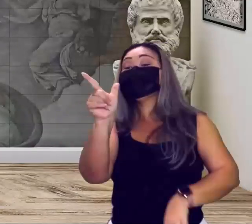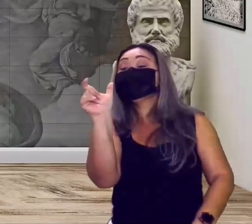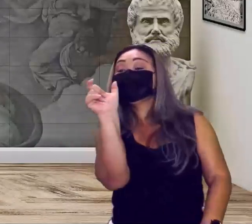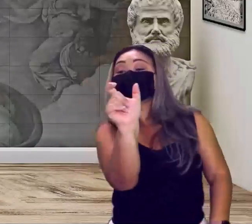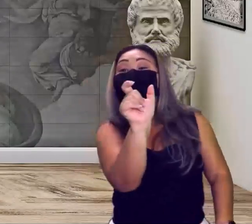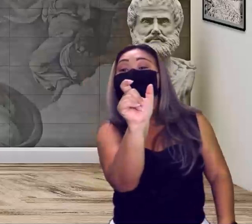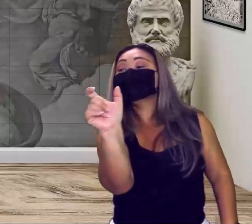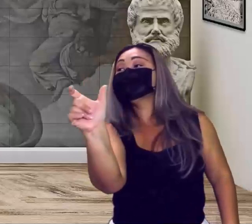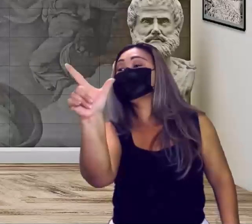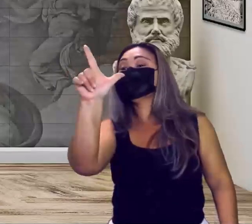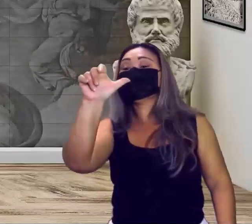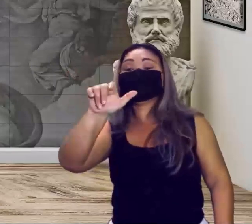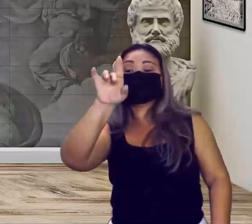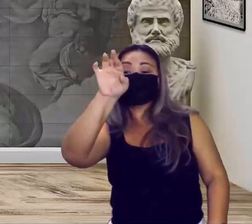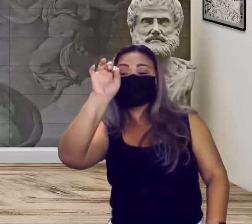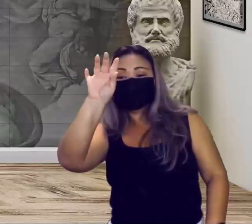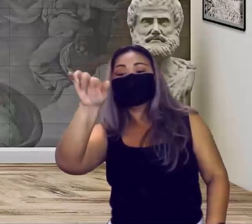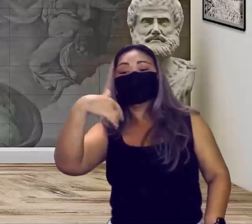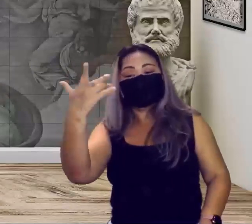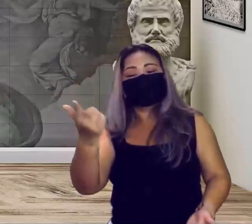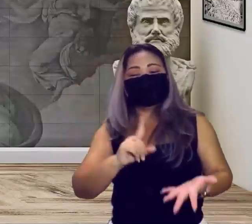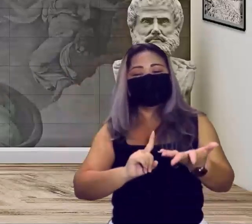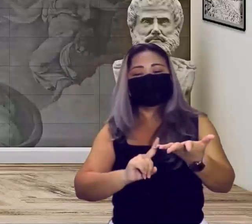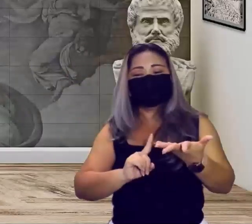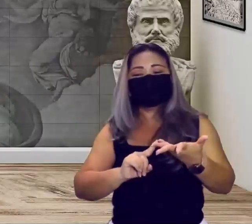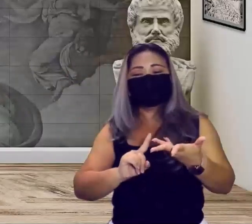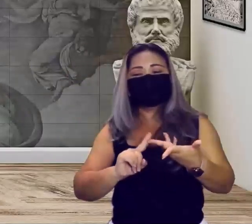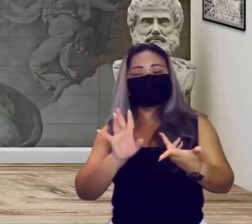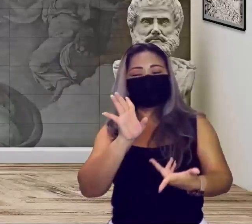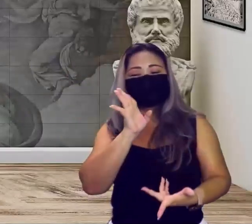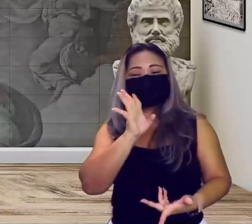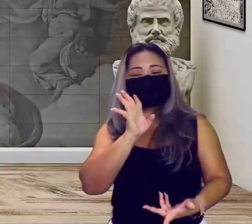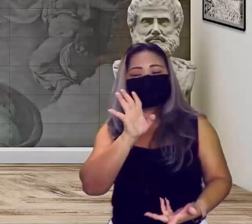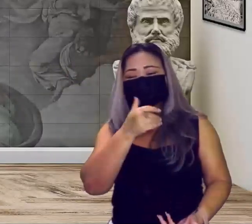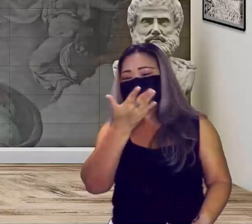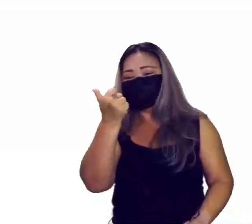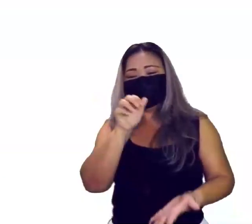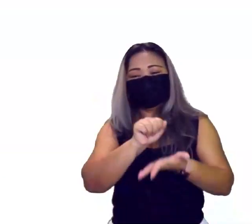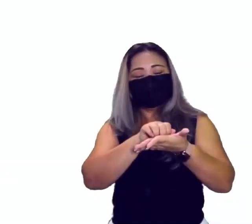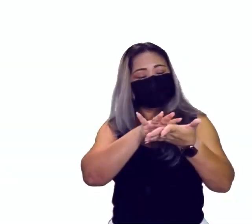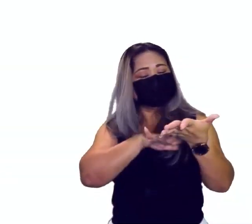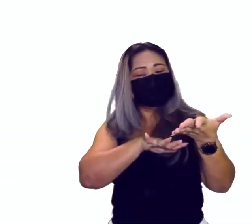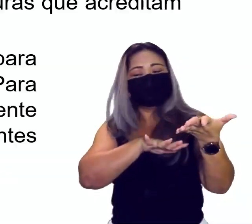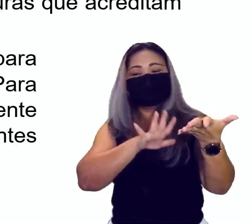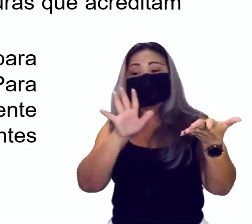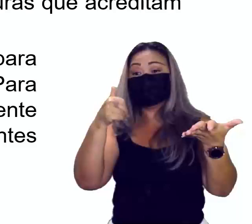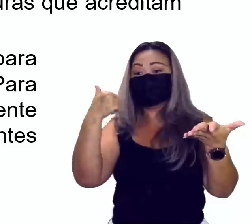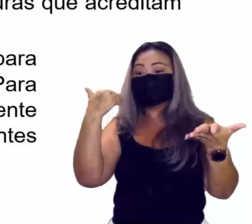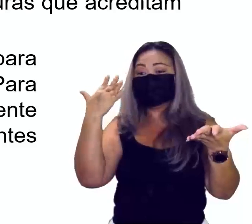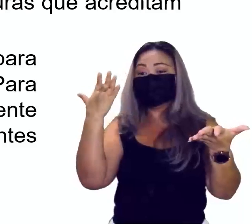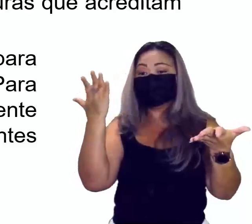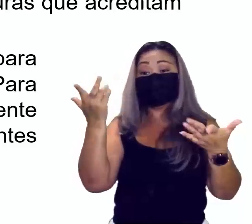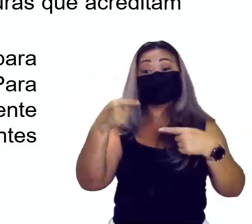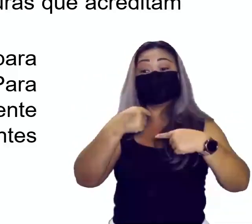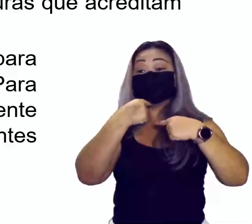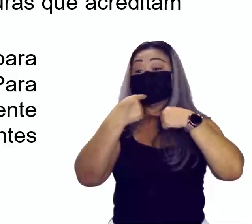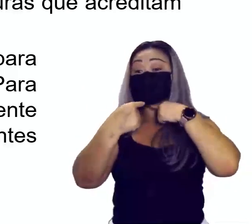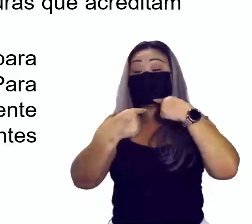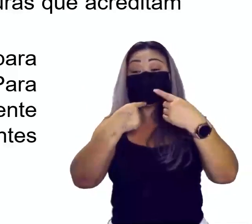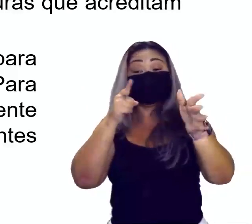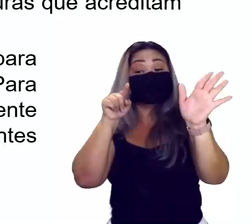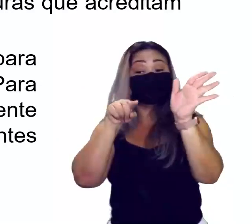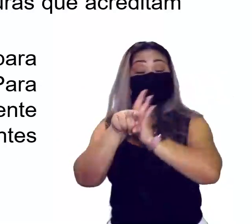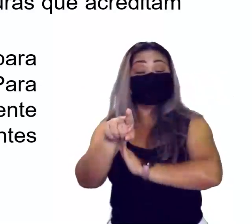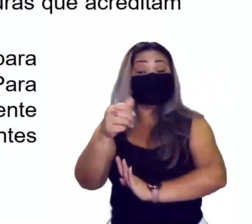nomenclaturas para os deuses, né, cultuando, etc. Muito legal isso. Então vamos lá para a nossa atividade, olha lá. Tirando dúvida,